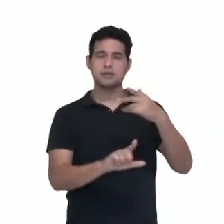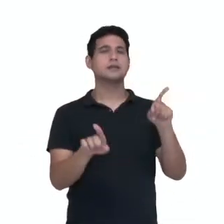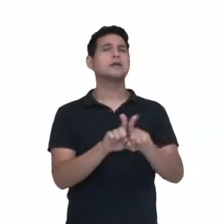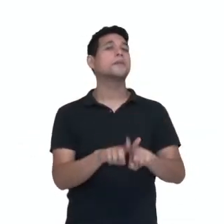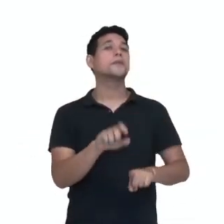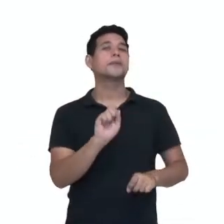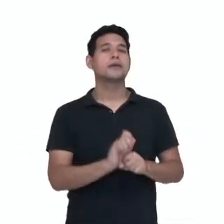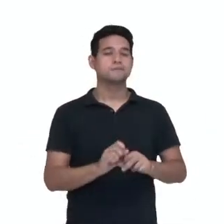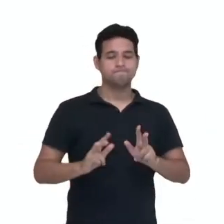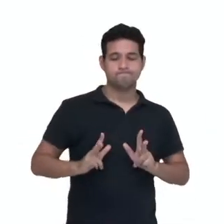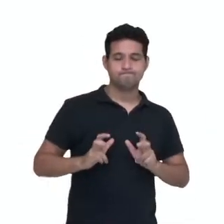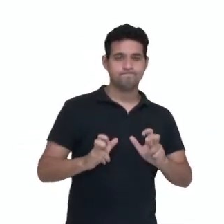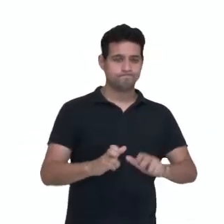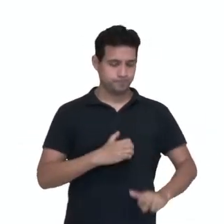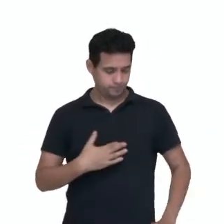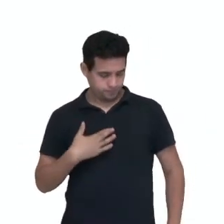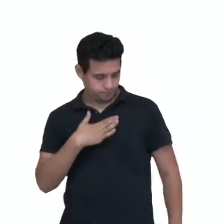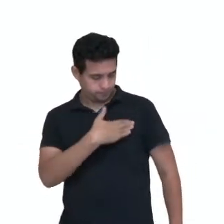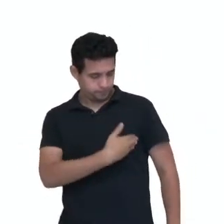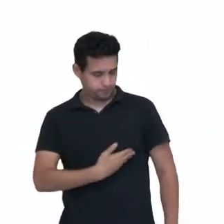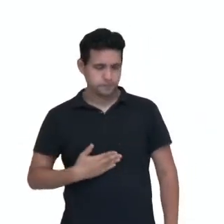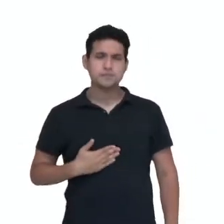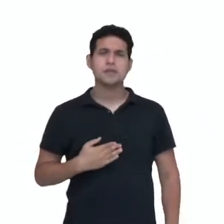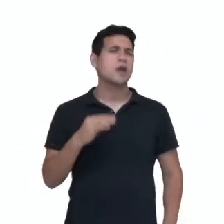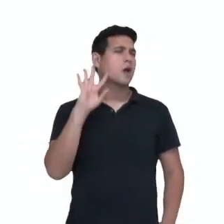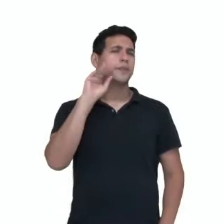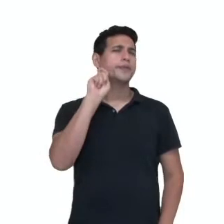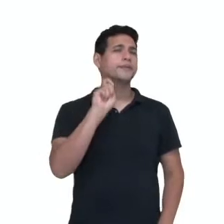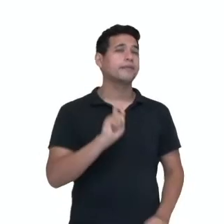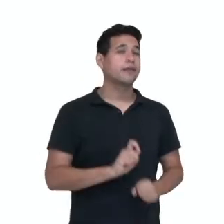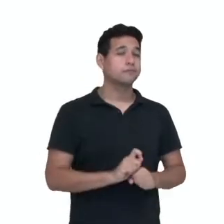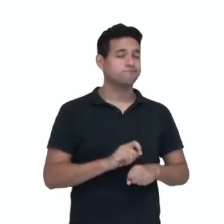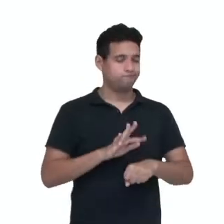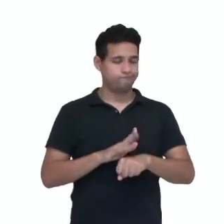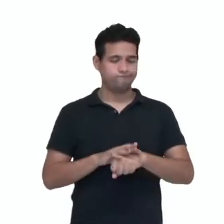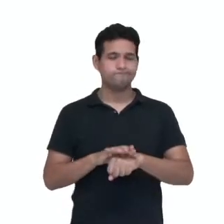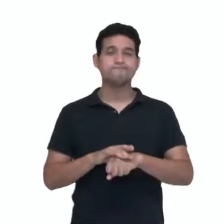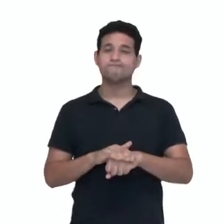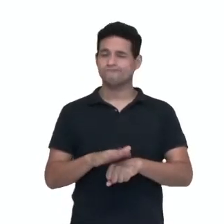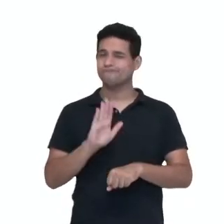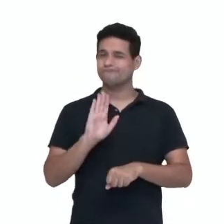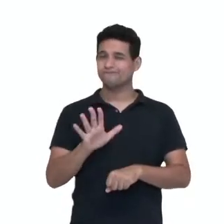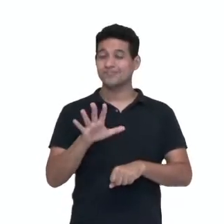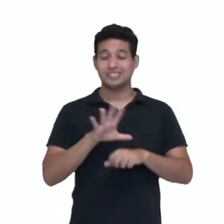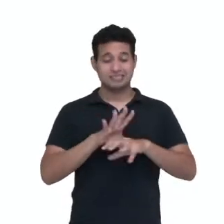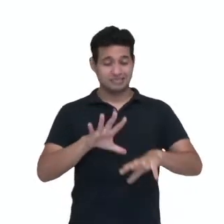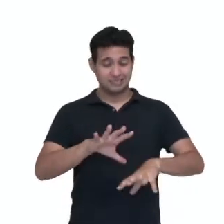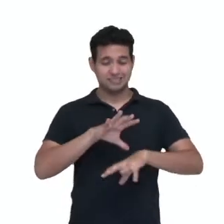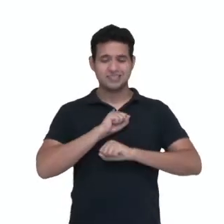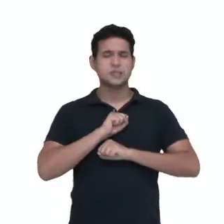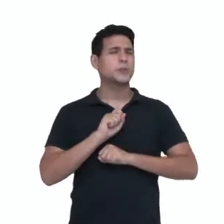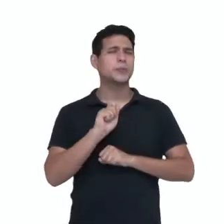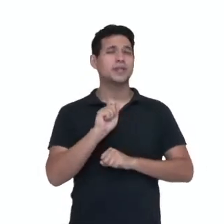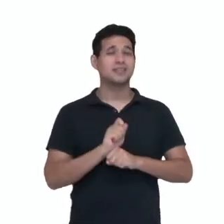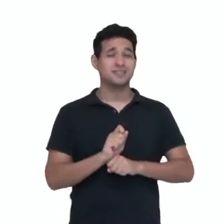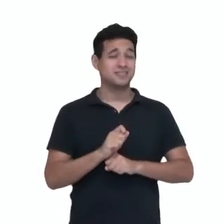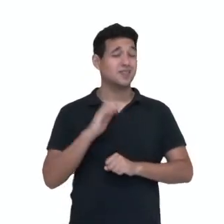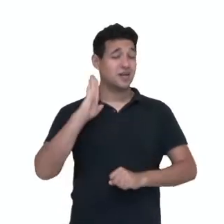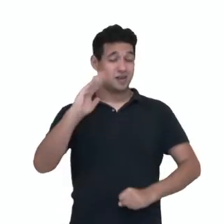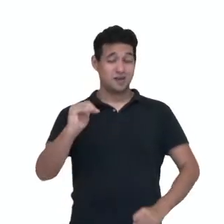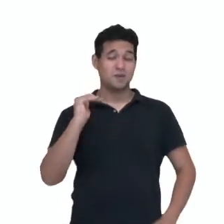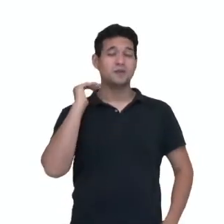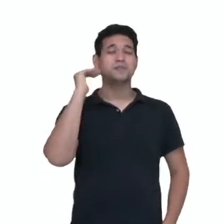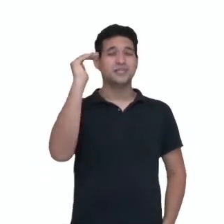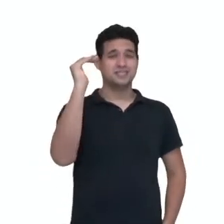de cáncer de mama se suele hacer cuando la enfermedad ya se encuentra en un estadio muy